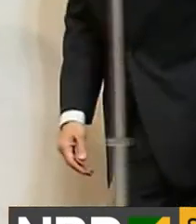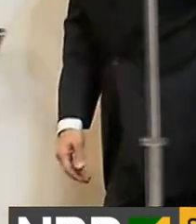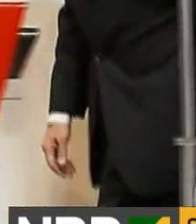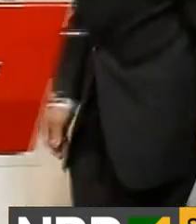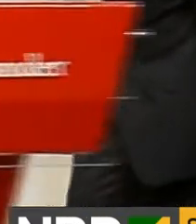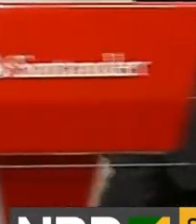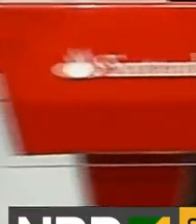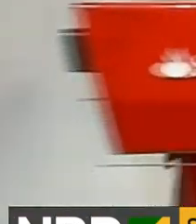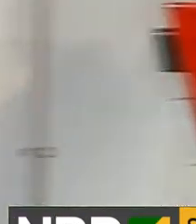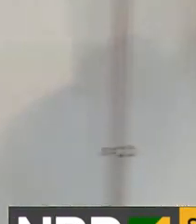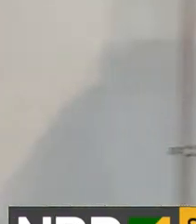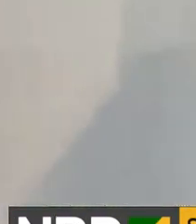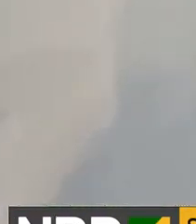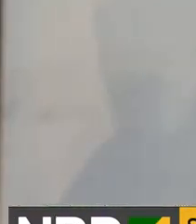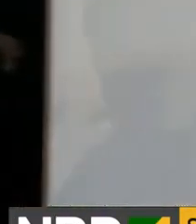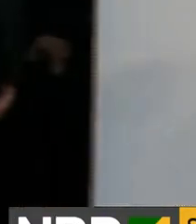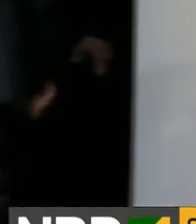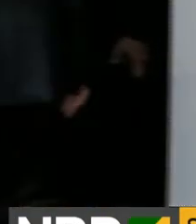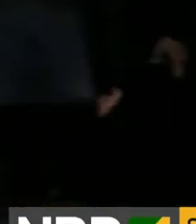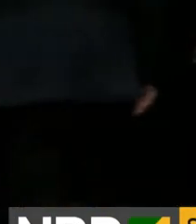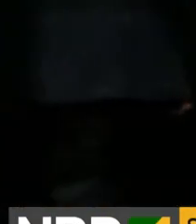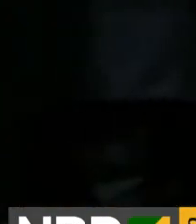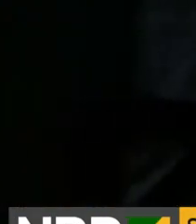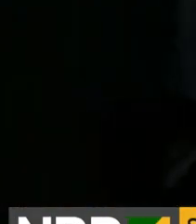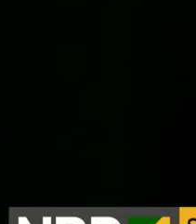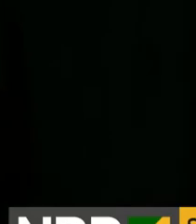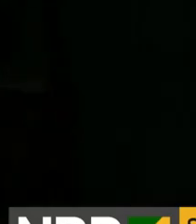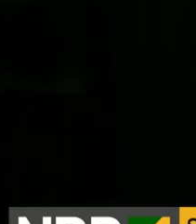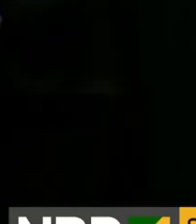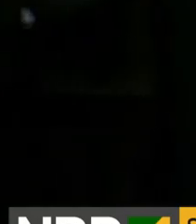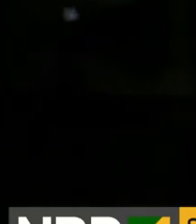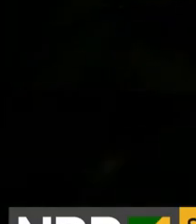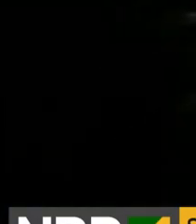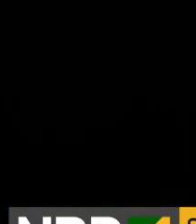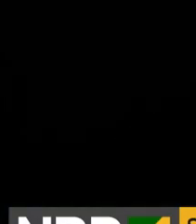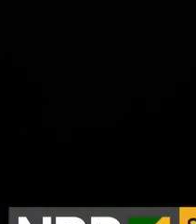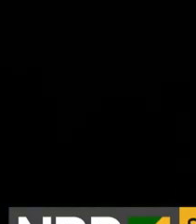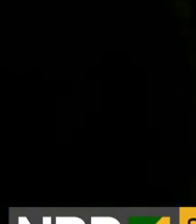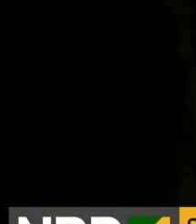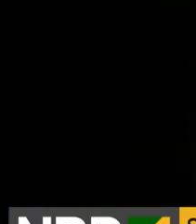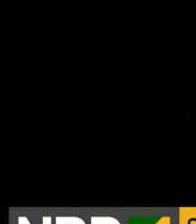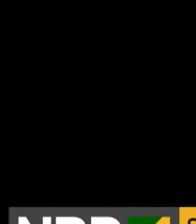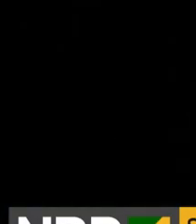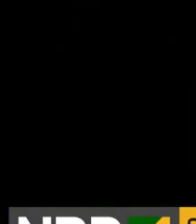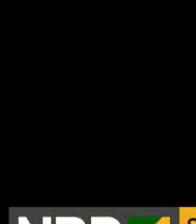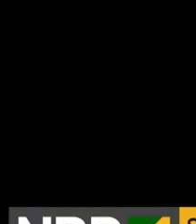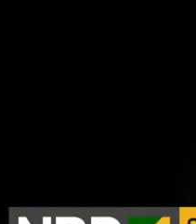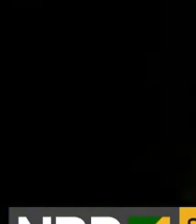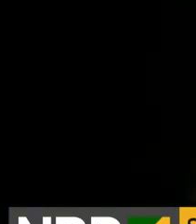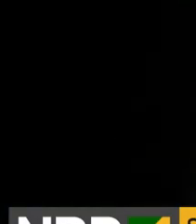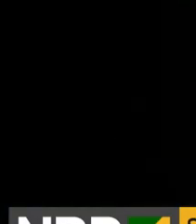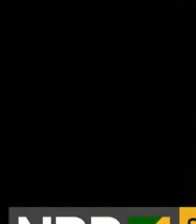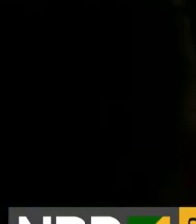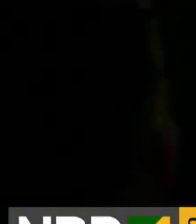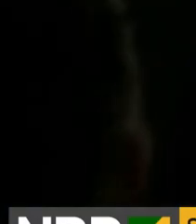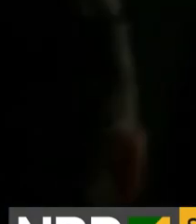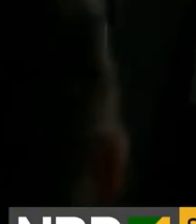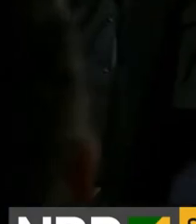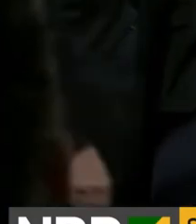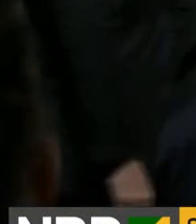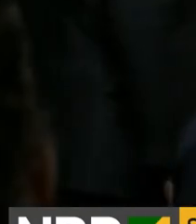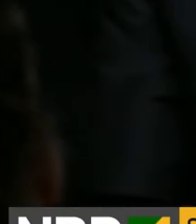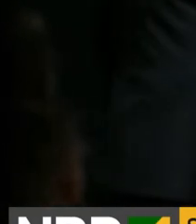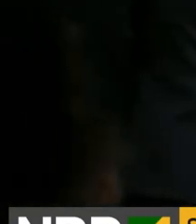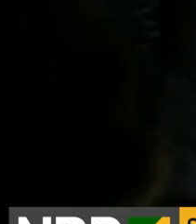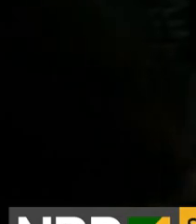está encerrada esta cerimônia de abertura da 18ª conferência anual santander 2017 vamos a todos